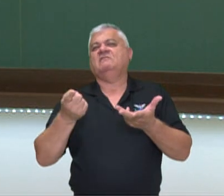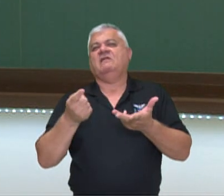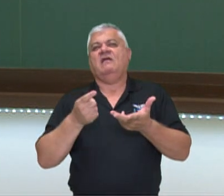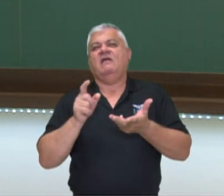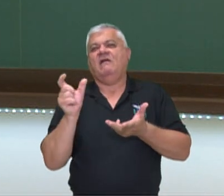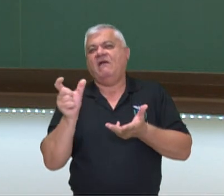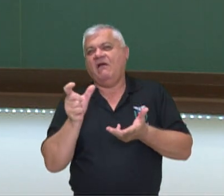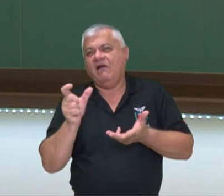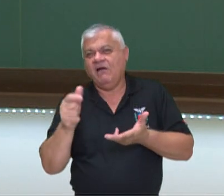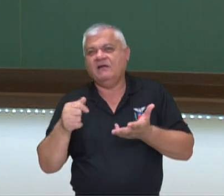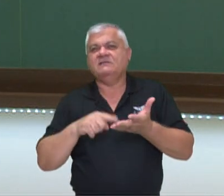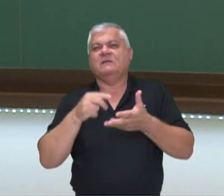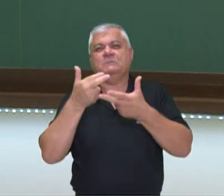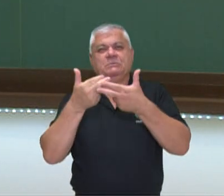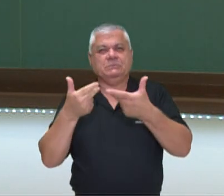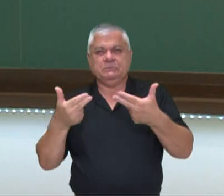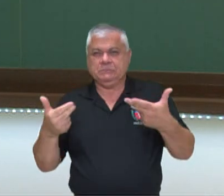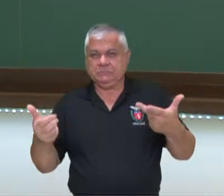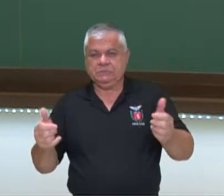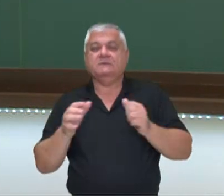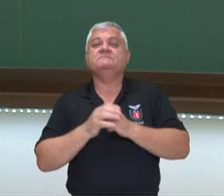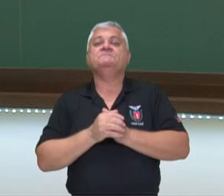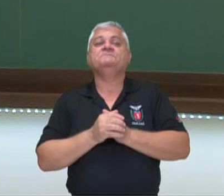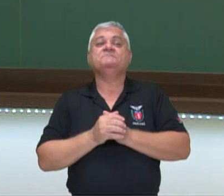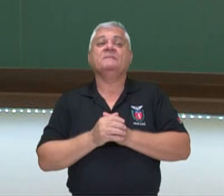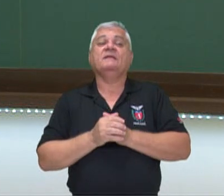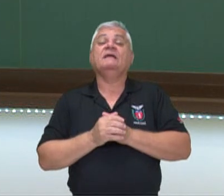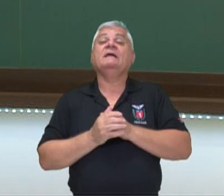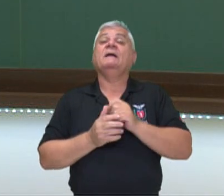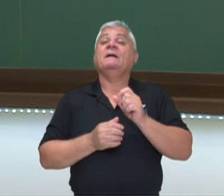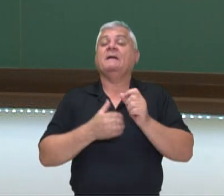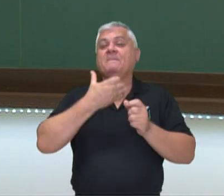primeira palavra sempre é o que ela gosta e a